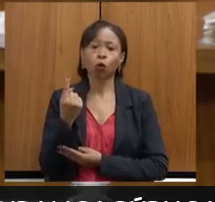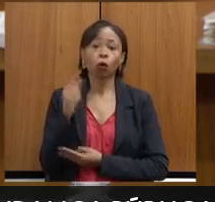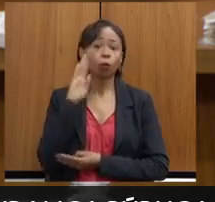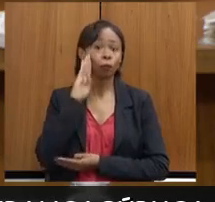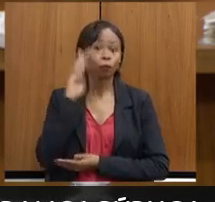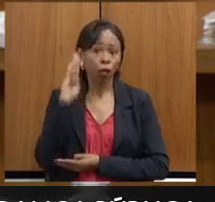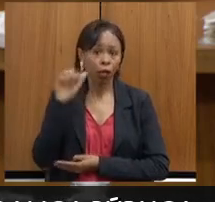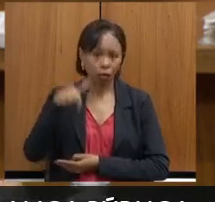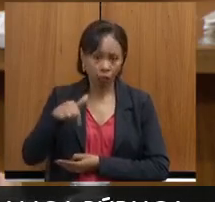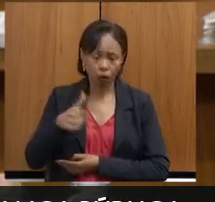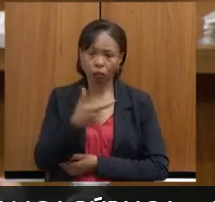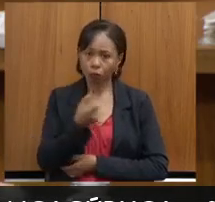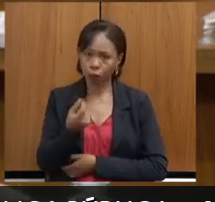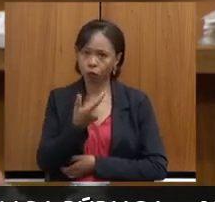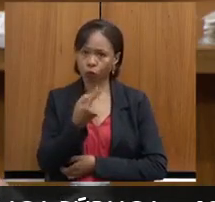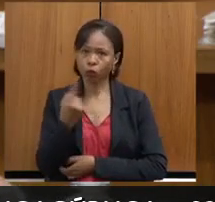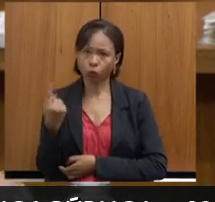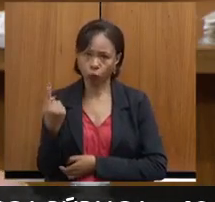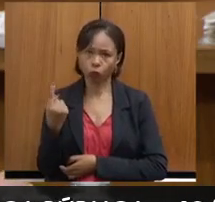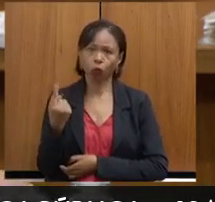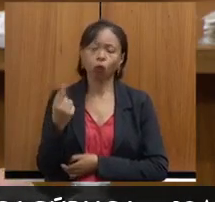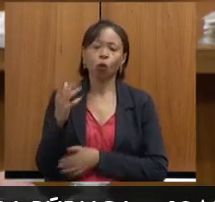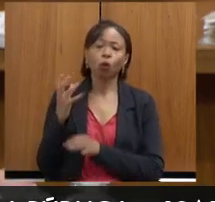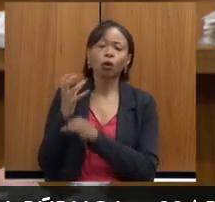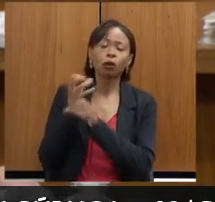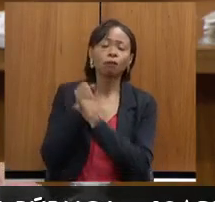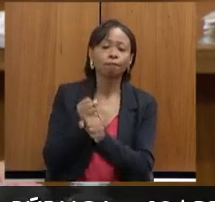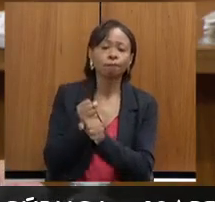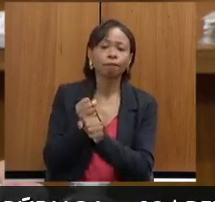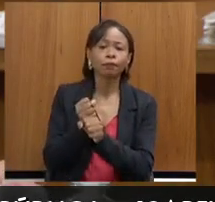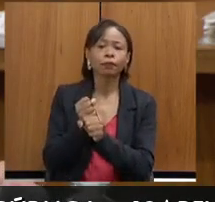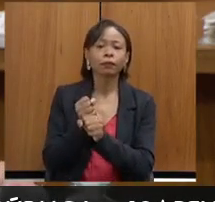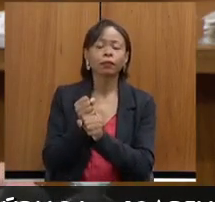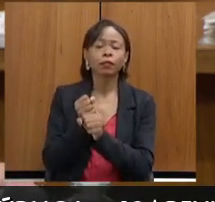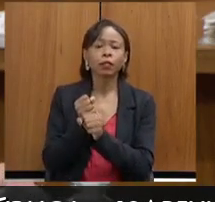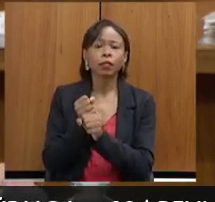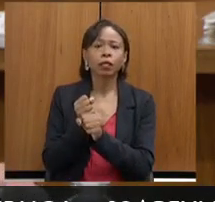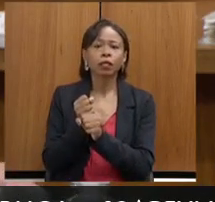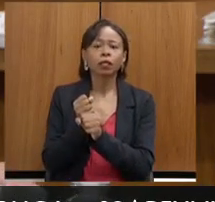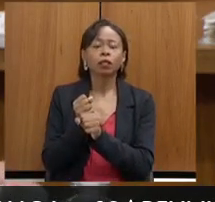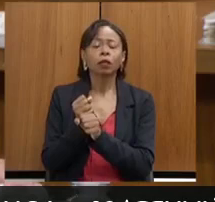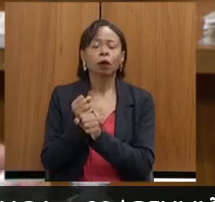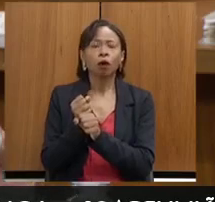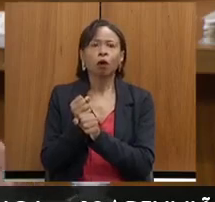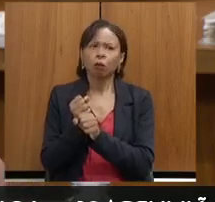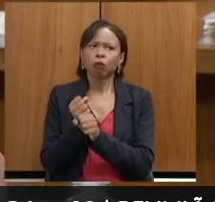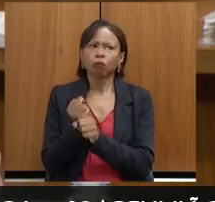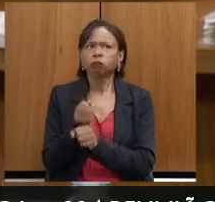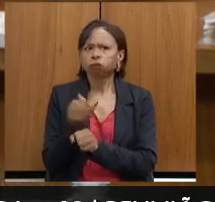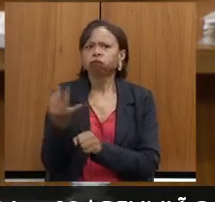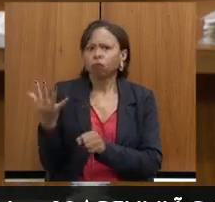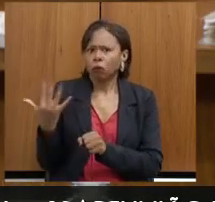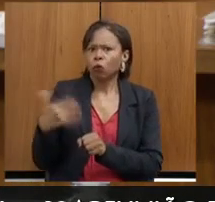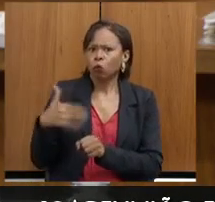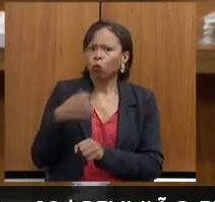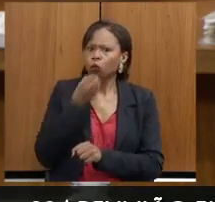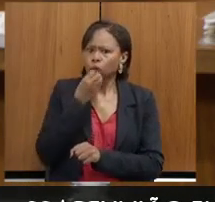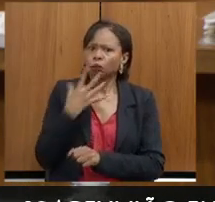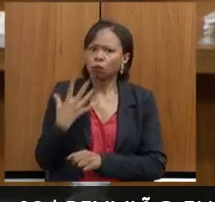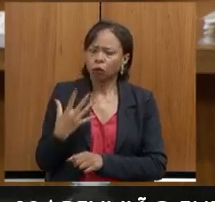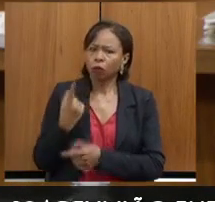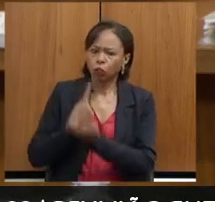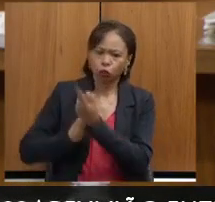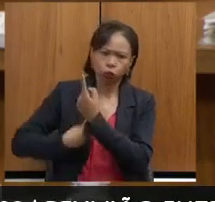para 2021 o volume é bastante considerável aí de